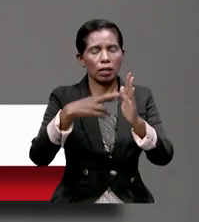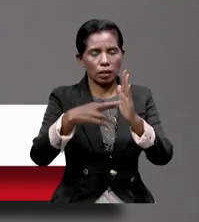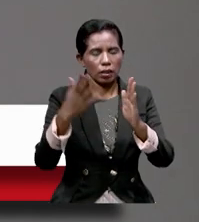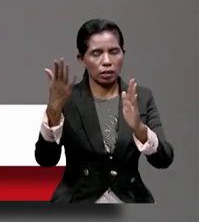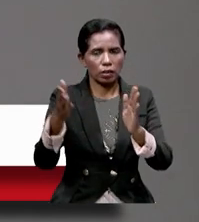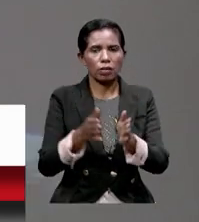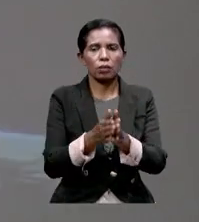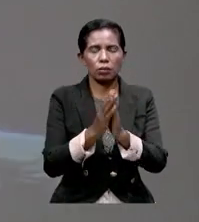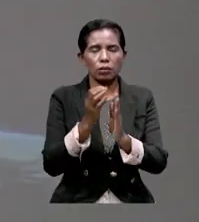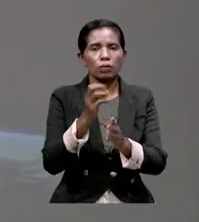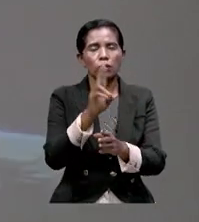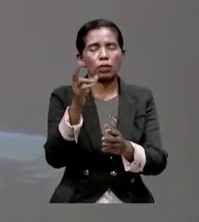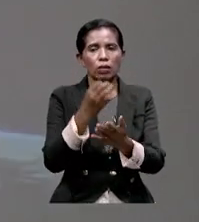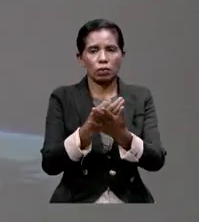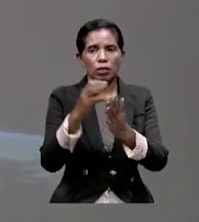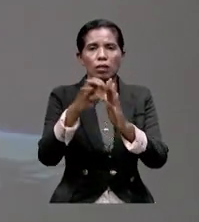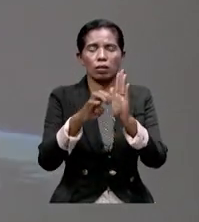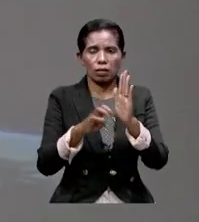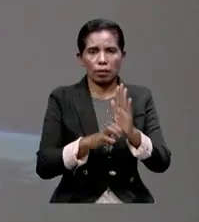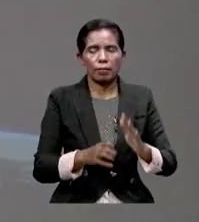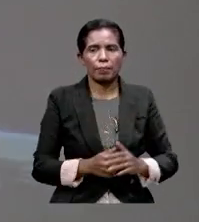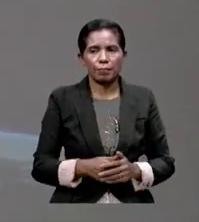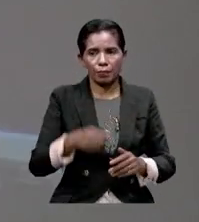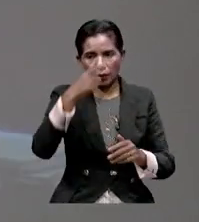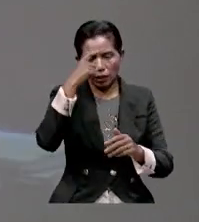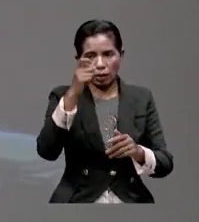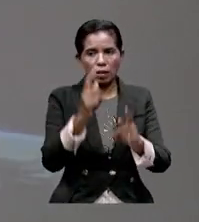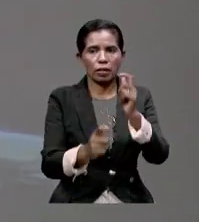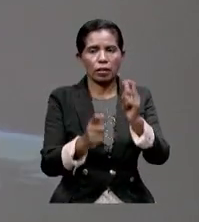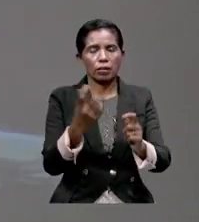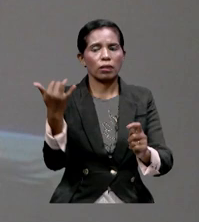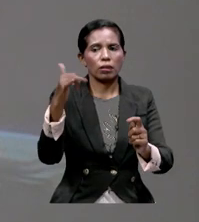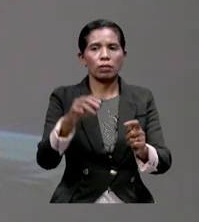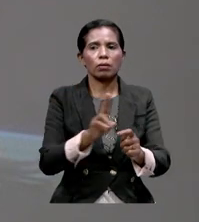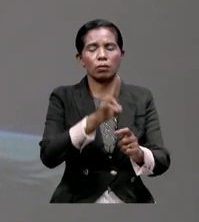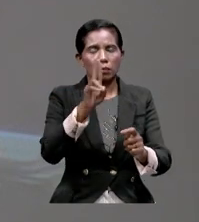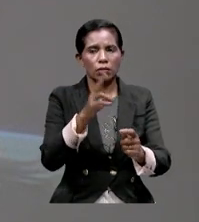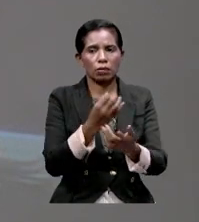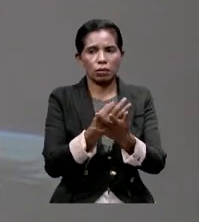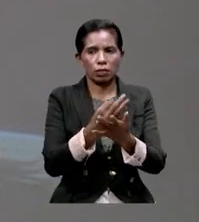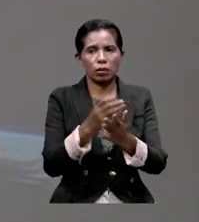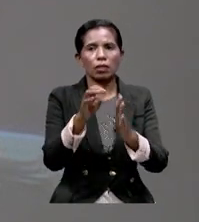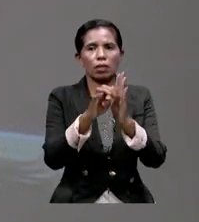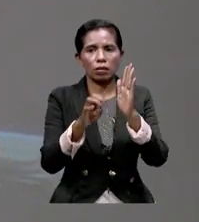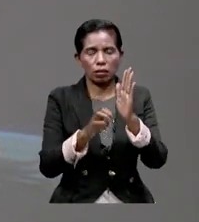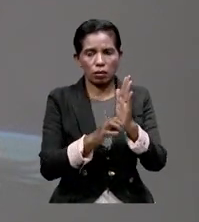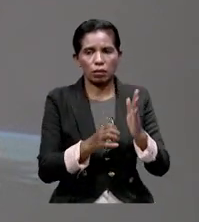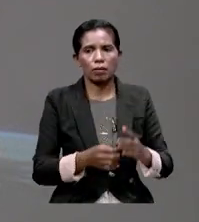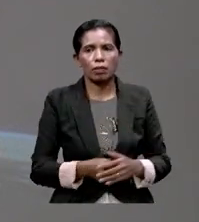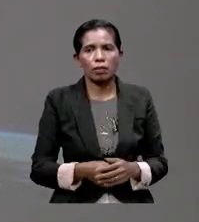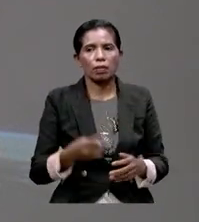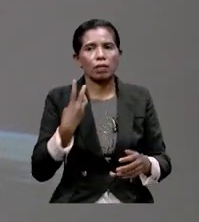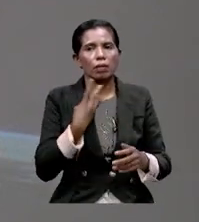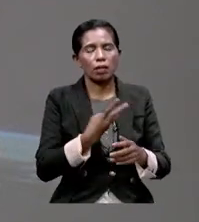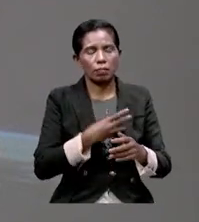uso ou sem Estado, né? Tamba tribunais seramos usa, e a minha noi